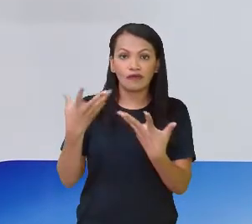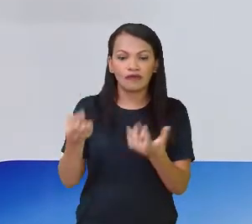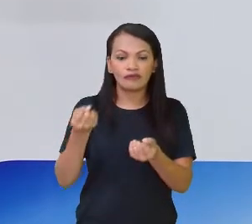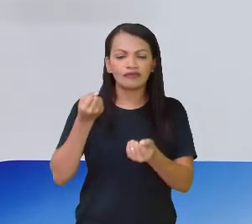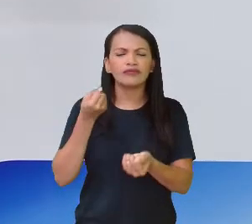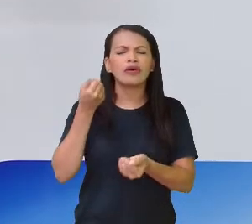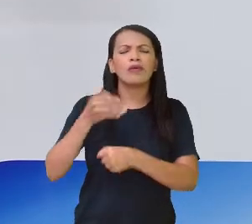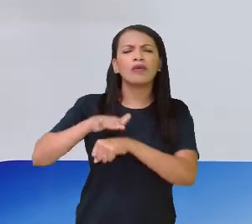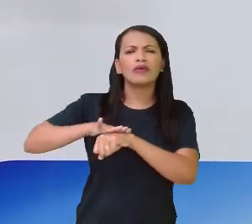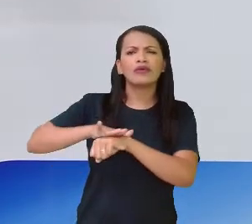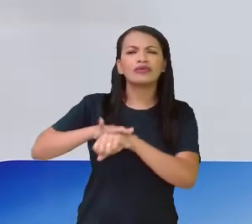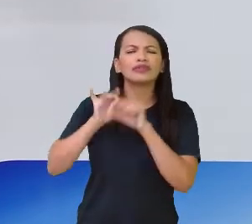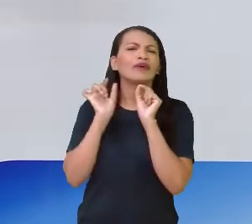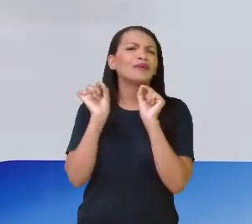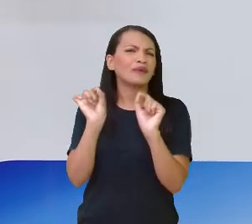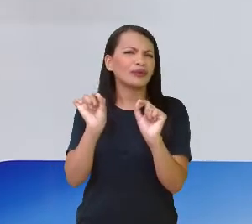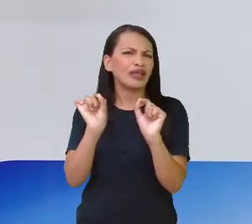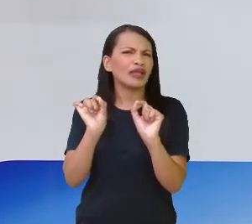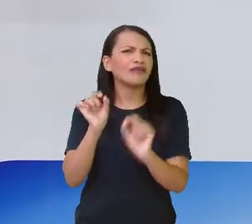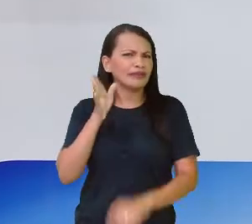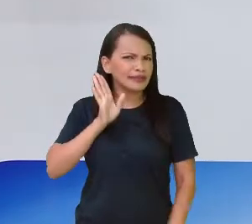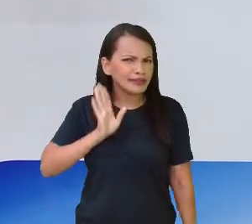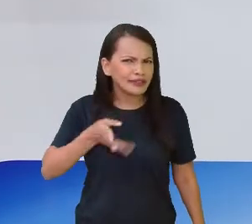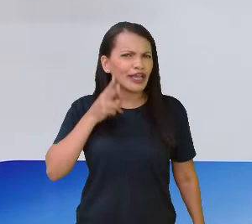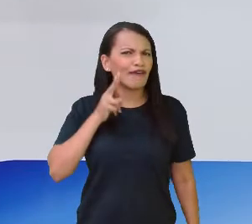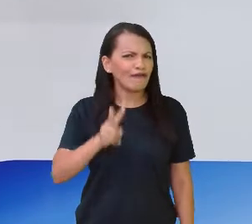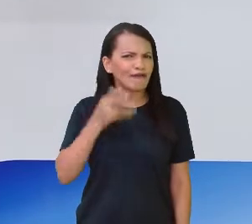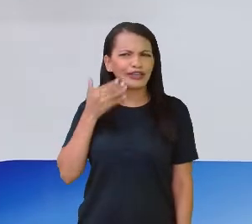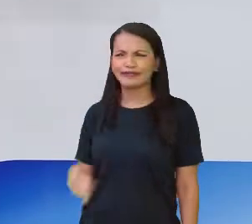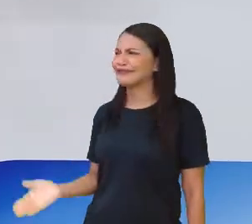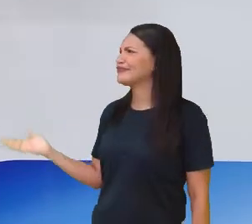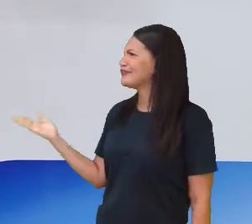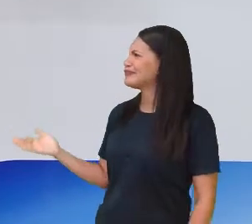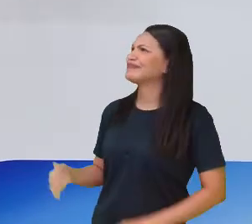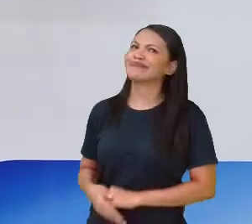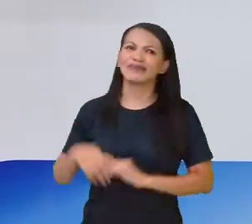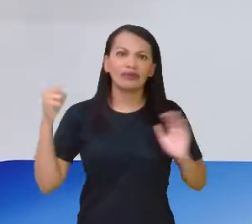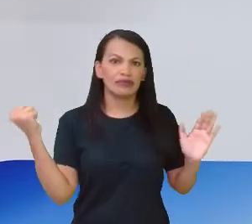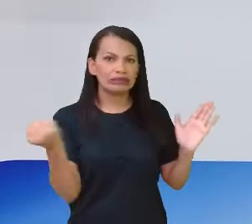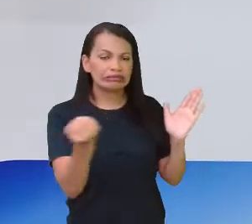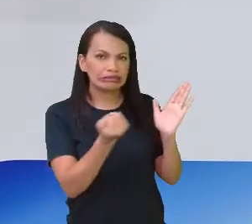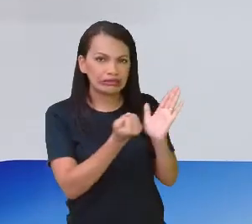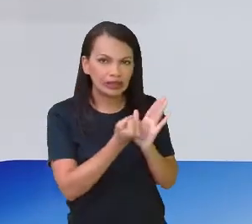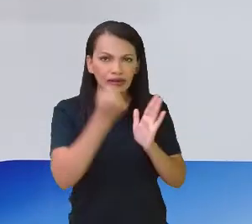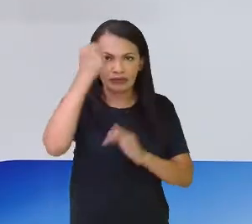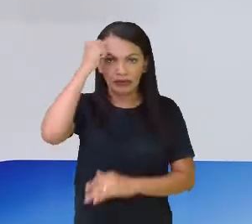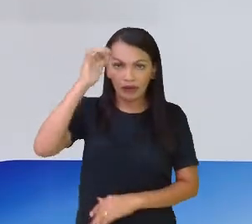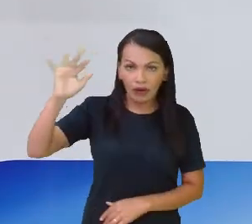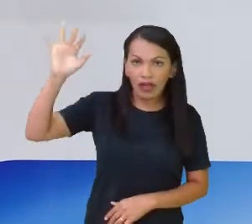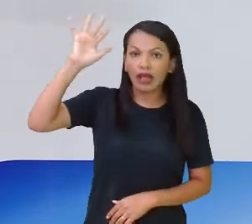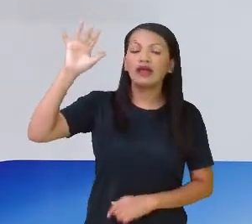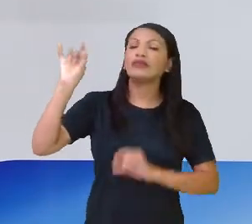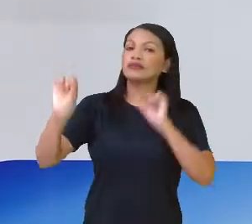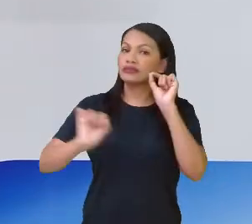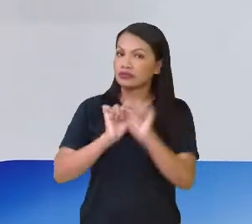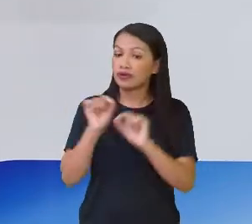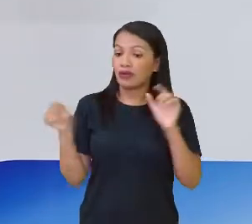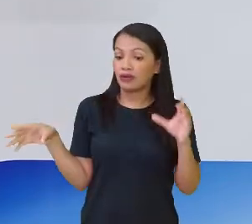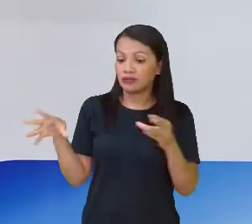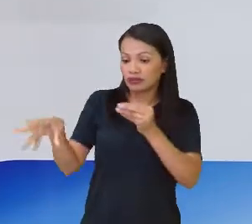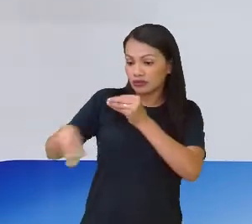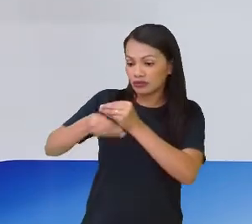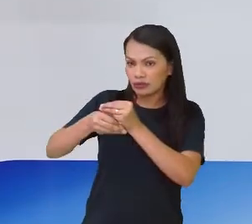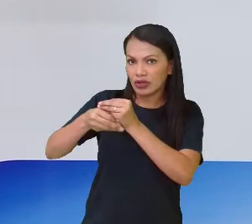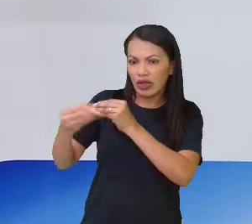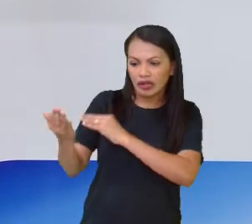conversar sobre, vocês já estão vendo aqui na tela, né? Patrimônio imaterial, as contribuições africanas.